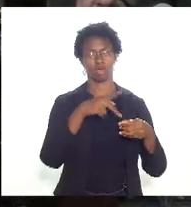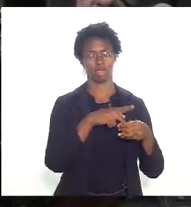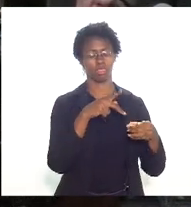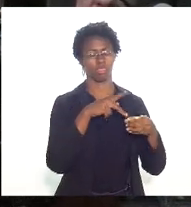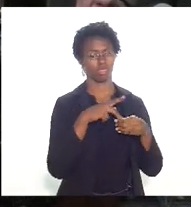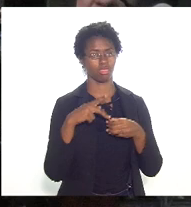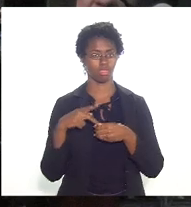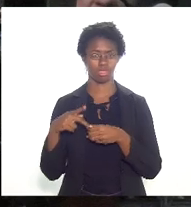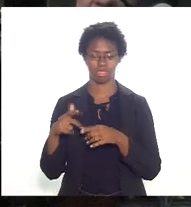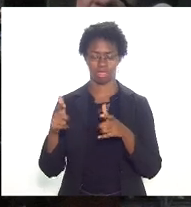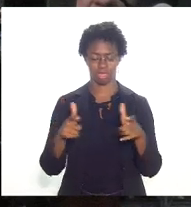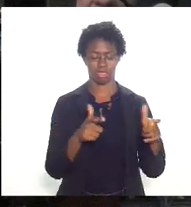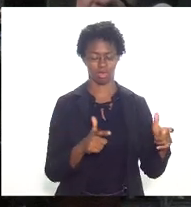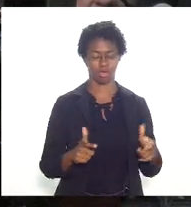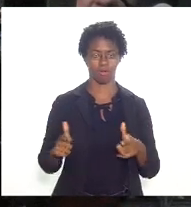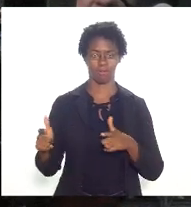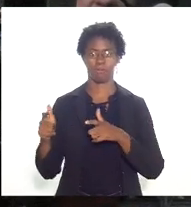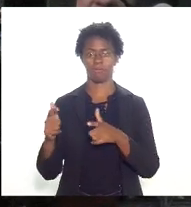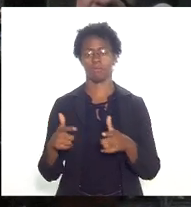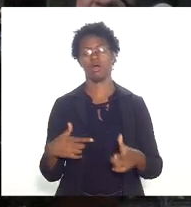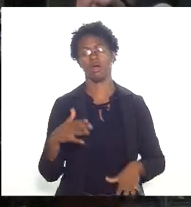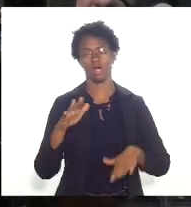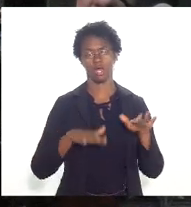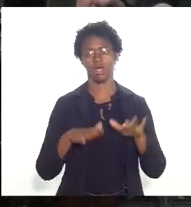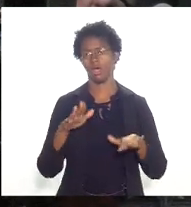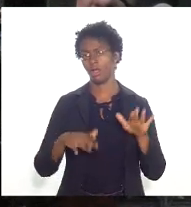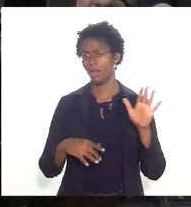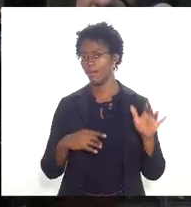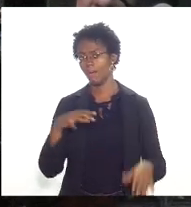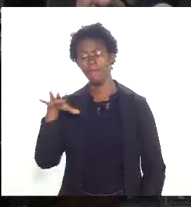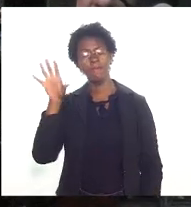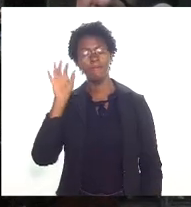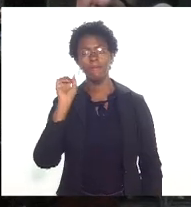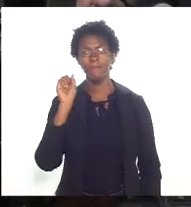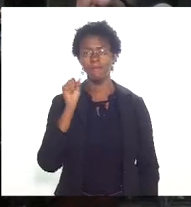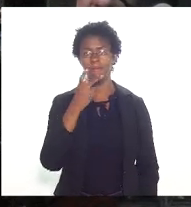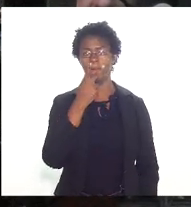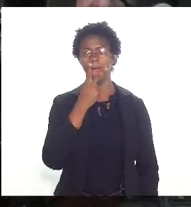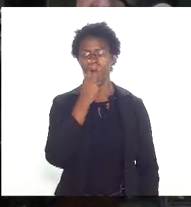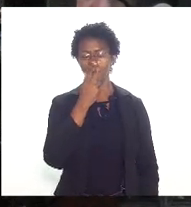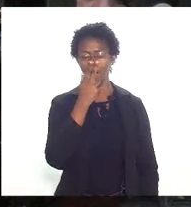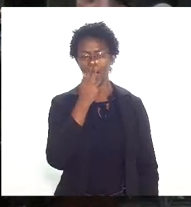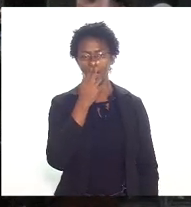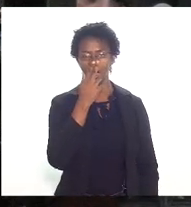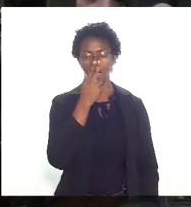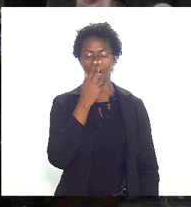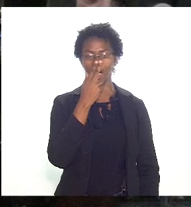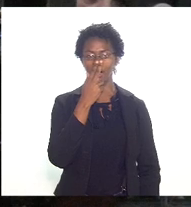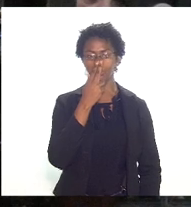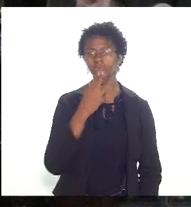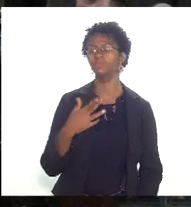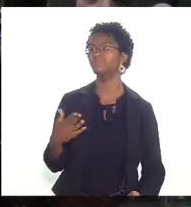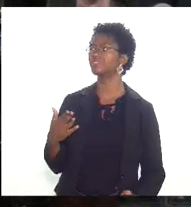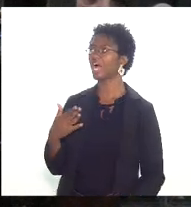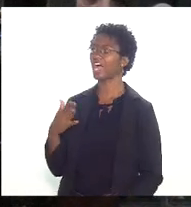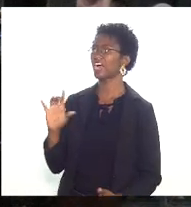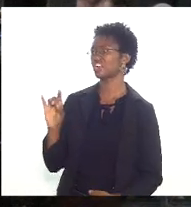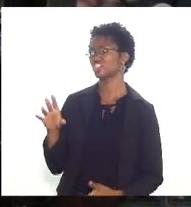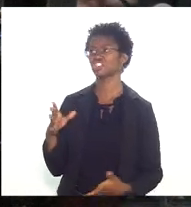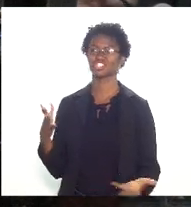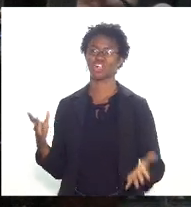uma das vezes a gente escuta como se fosse um favor pagar royalties é obrigação